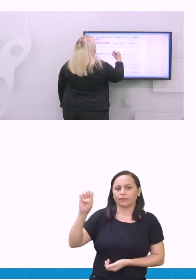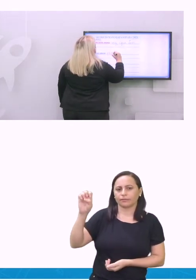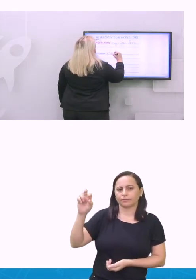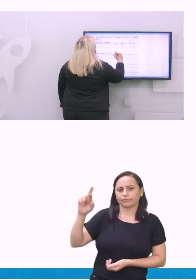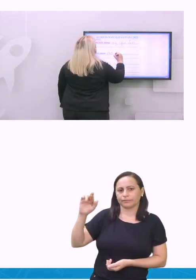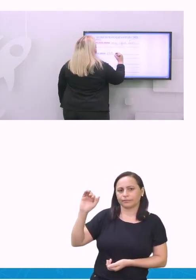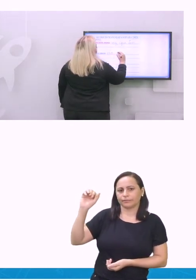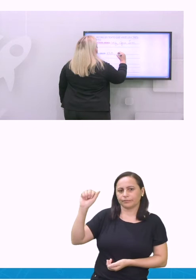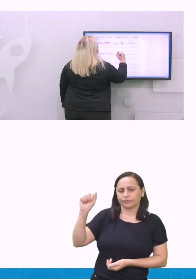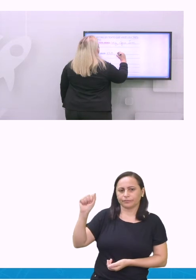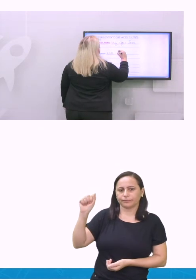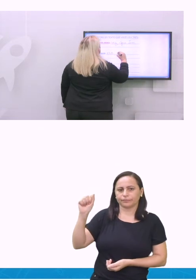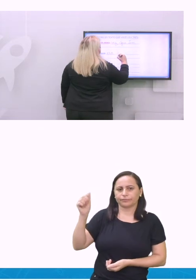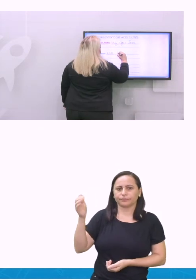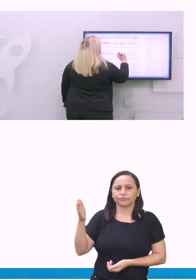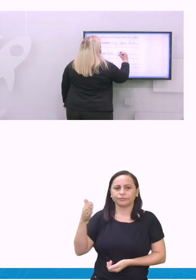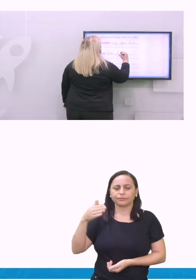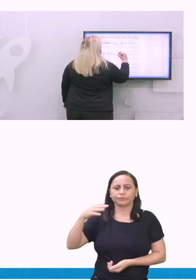Era,